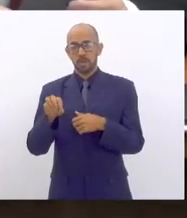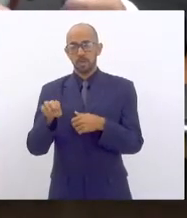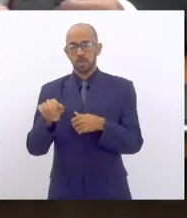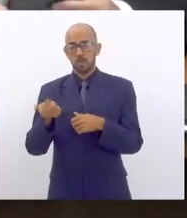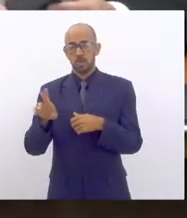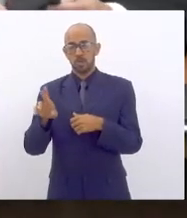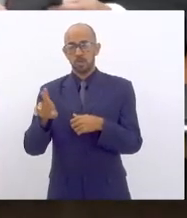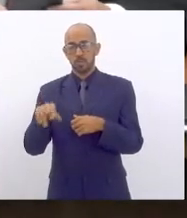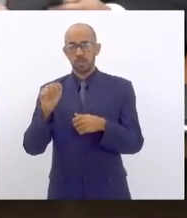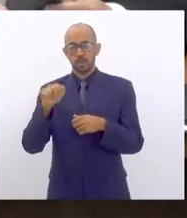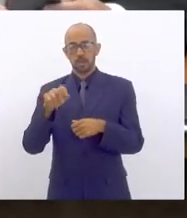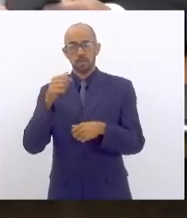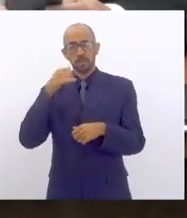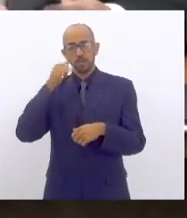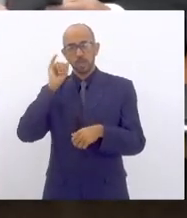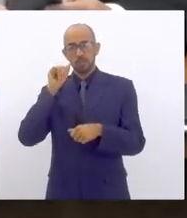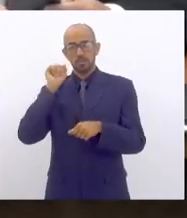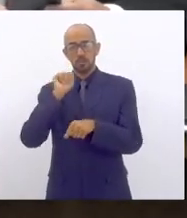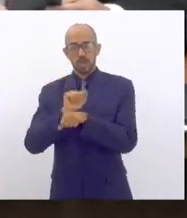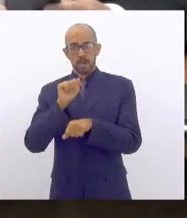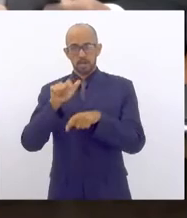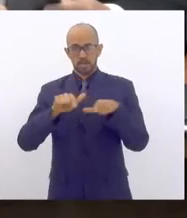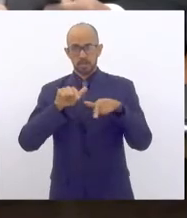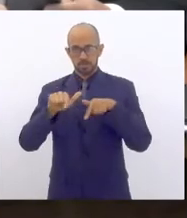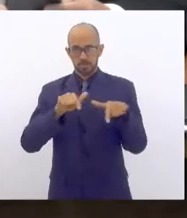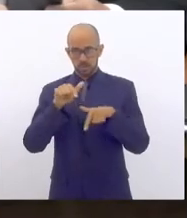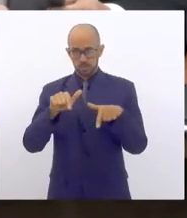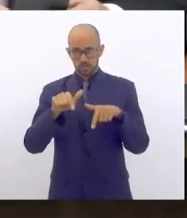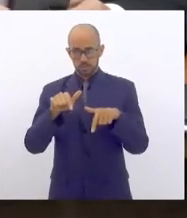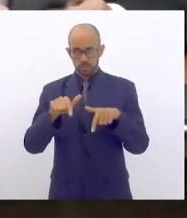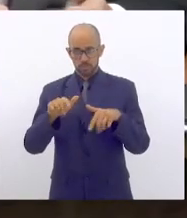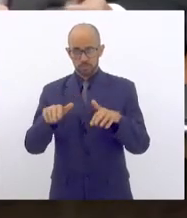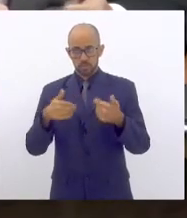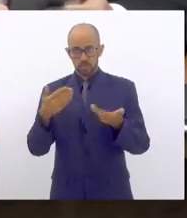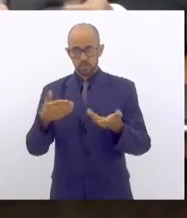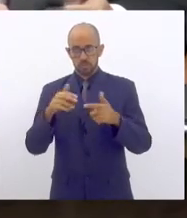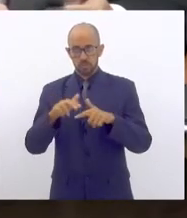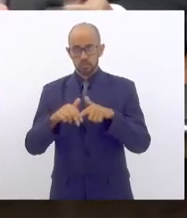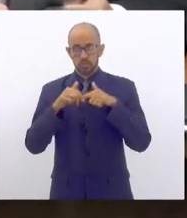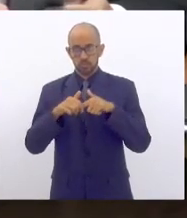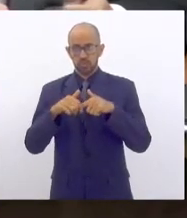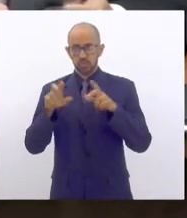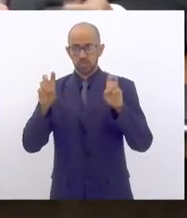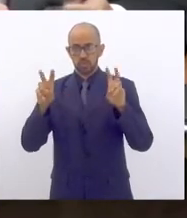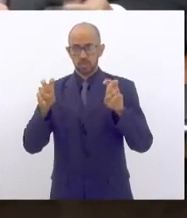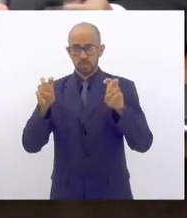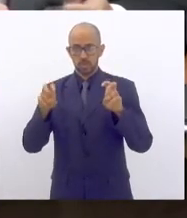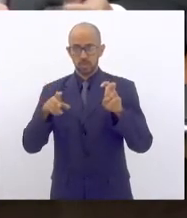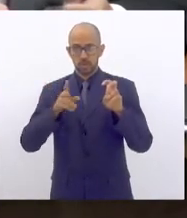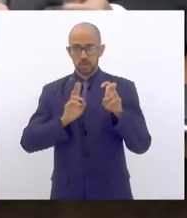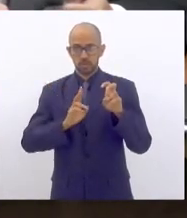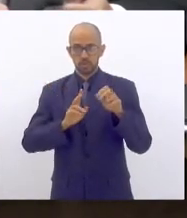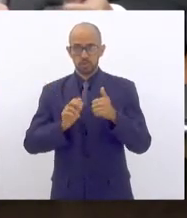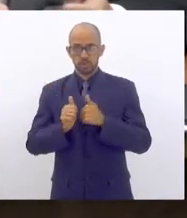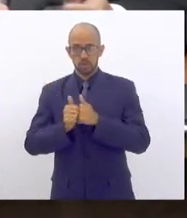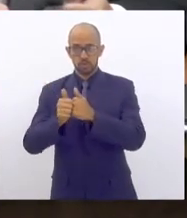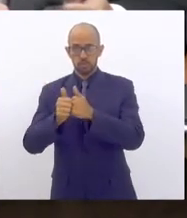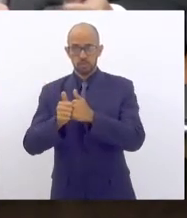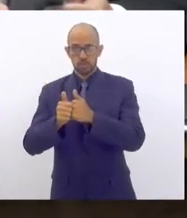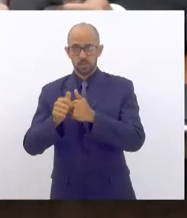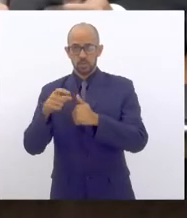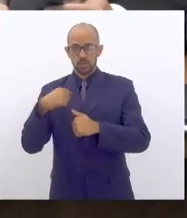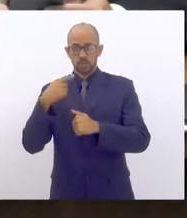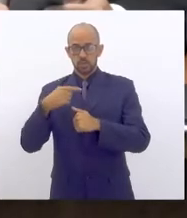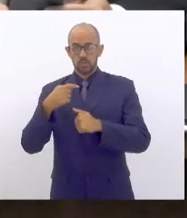trabalho não seja interrompido. Então, como não podia deixar de ser diferente, um tema que a gente tem acompanhado, que também nos é caro, o nosso